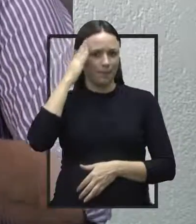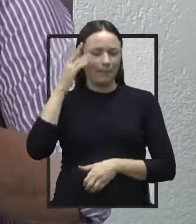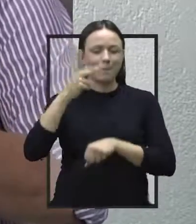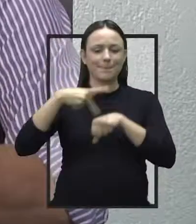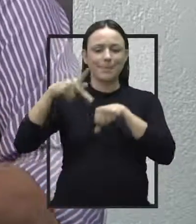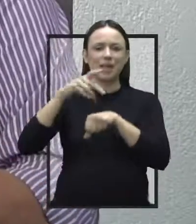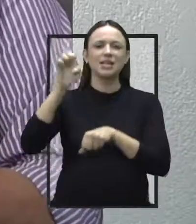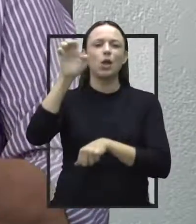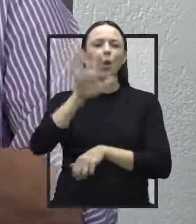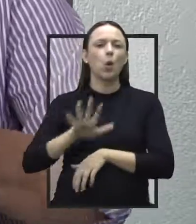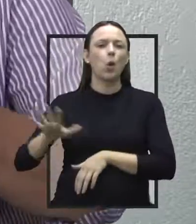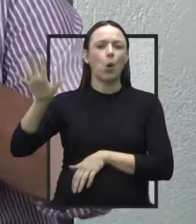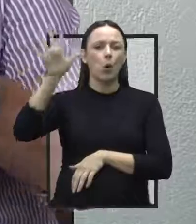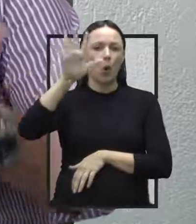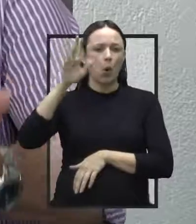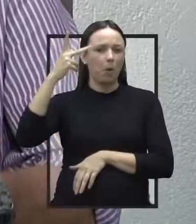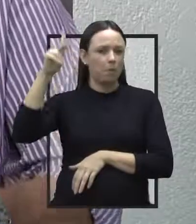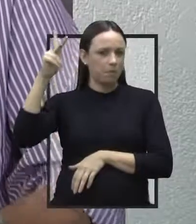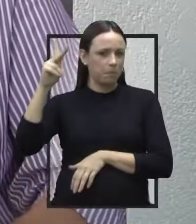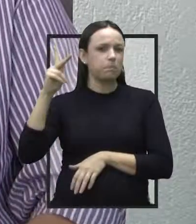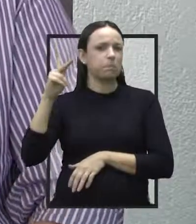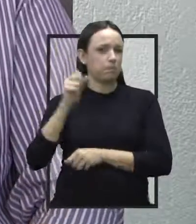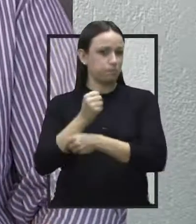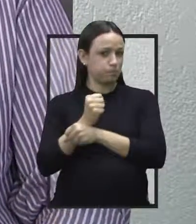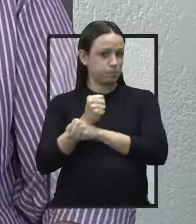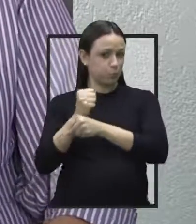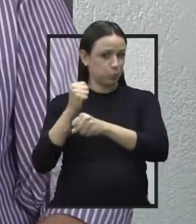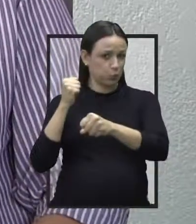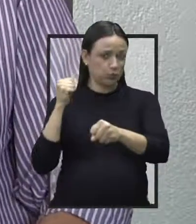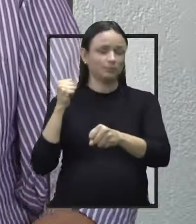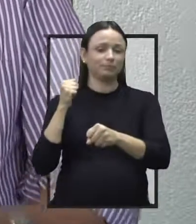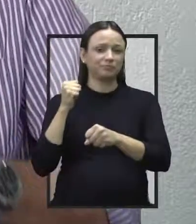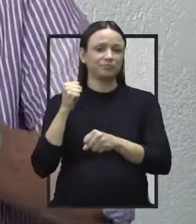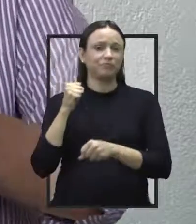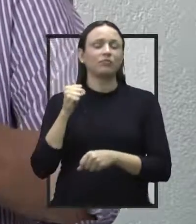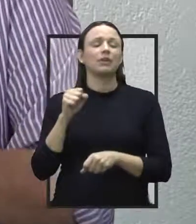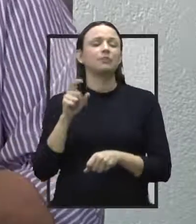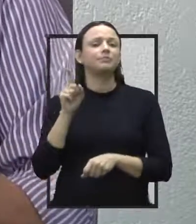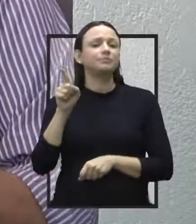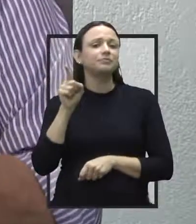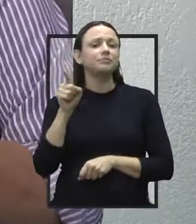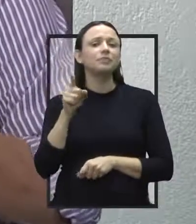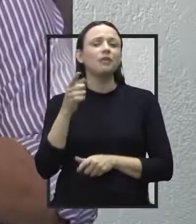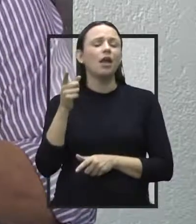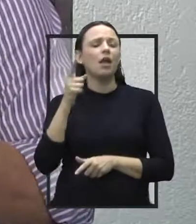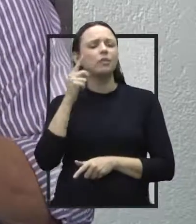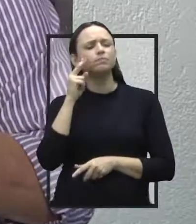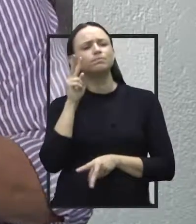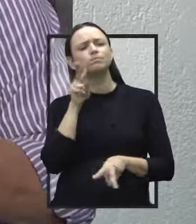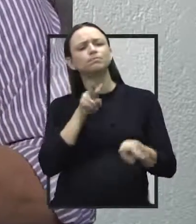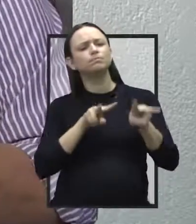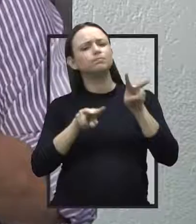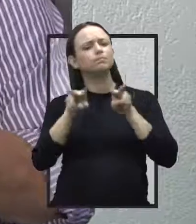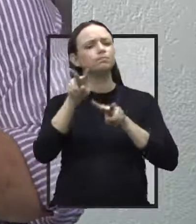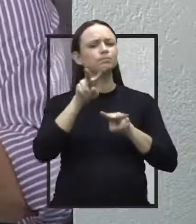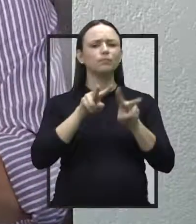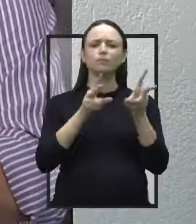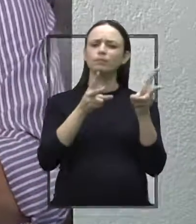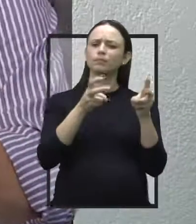multinacionais que estão vindo, não só para o Brasil, como para outros países, eles fazem questão de observar